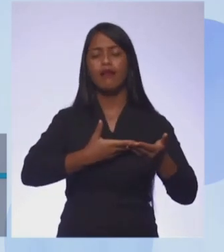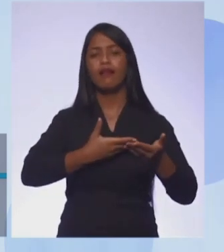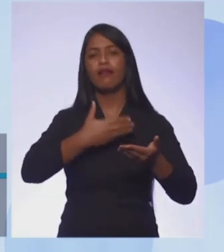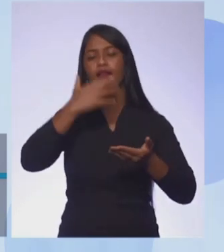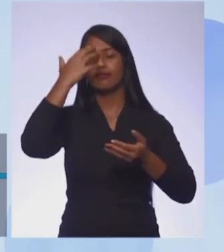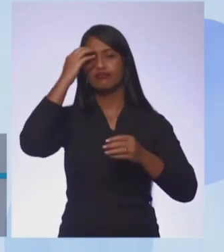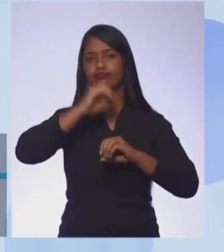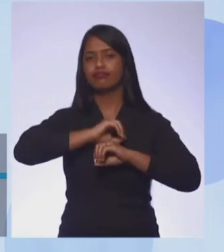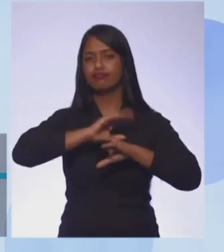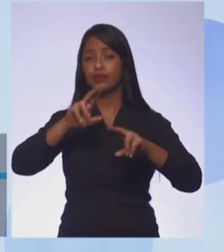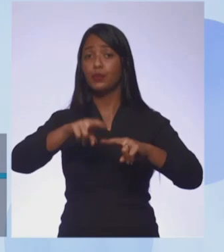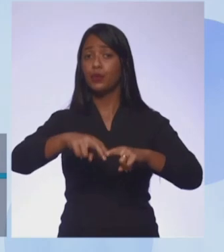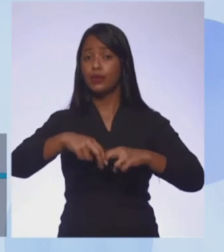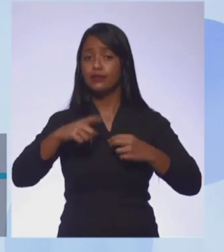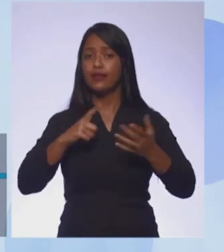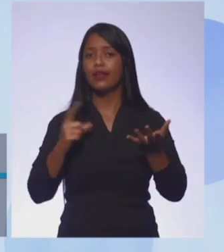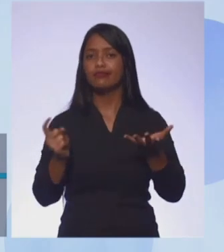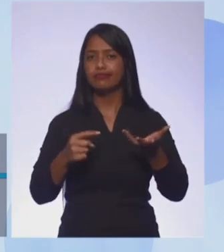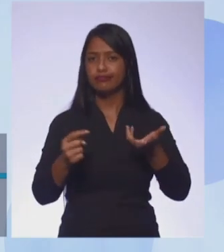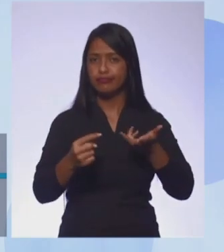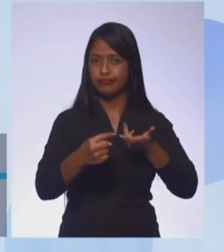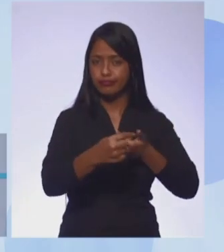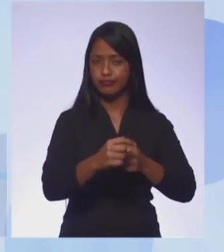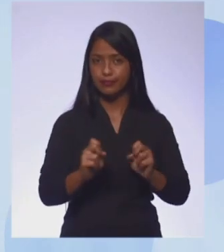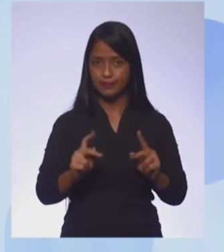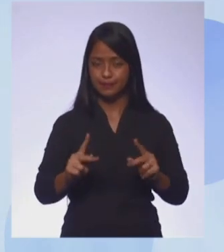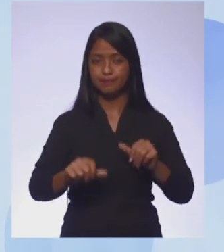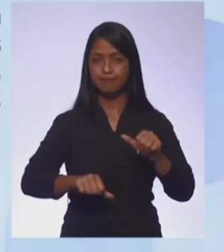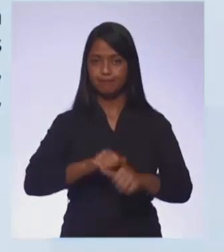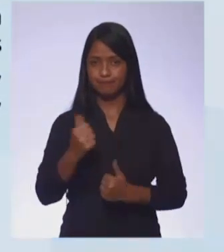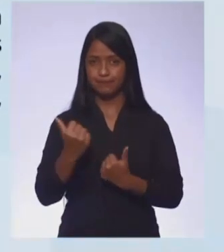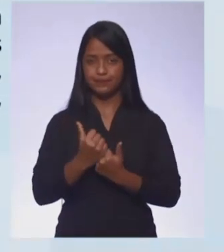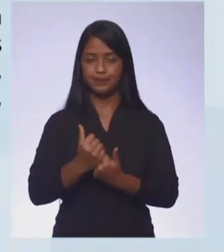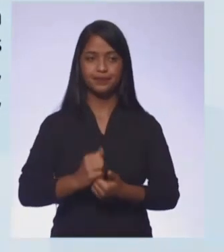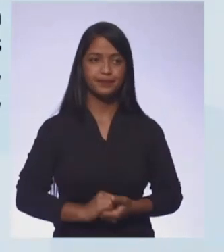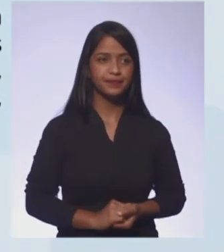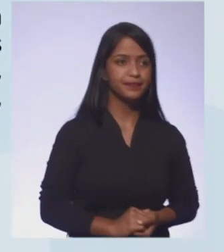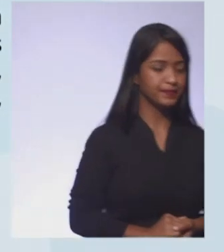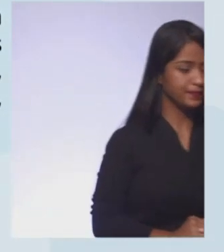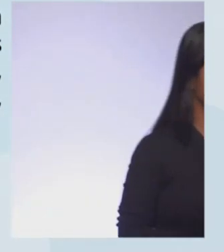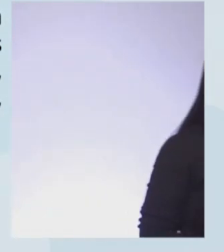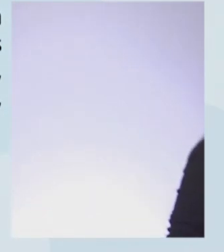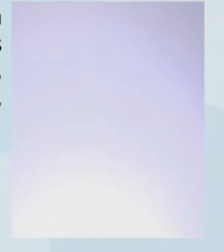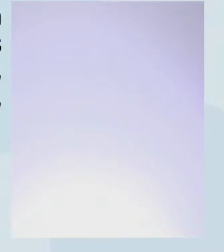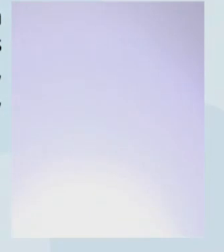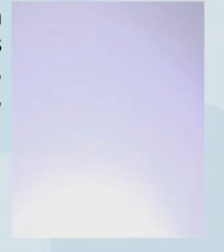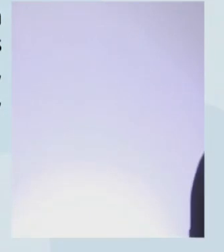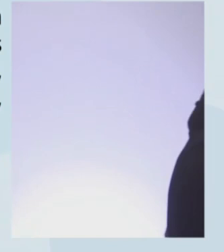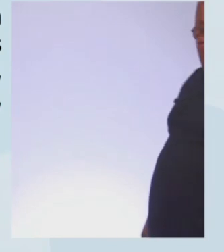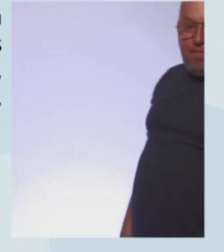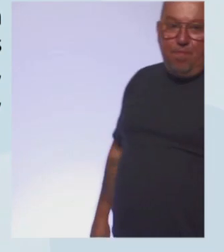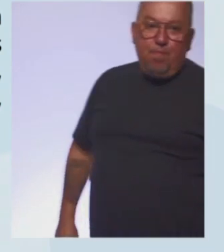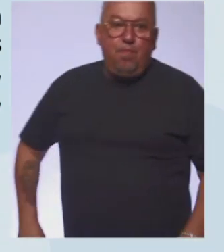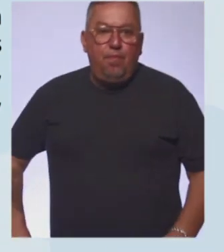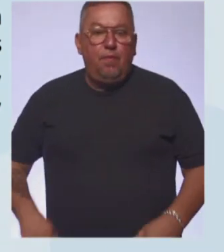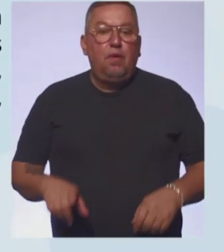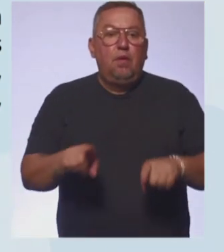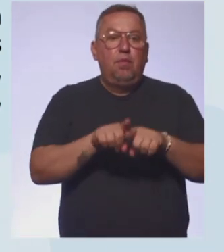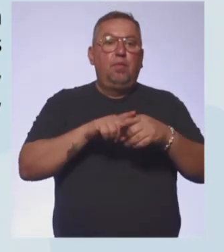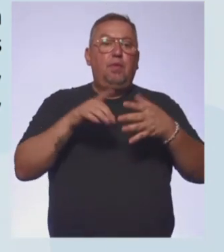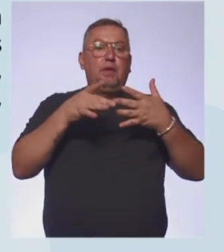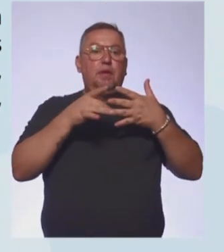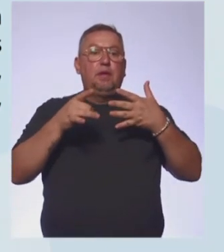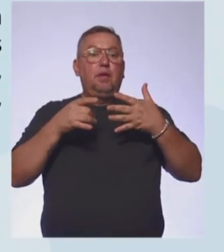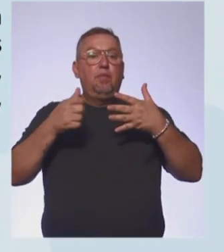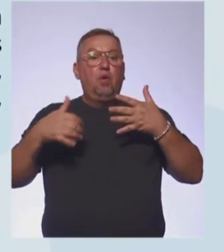todas essas condições aí de produção também, tá? Continuando. Por meio da semiótica, o leitor também é capaz de interpretar as palavras